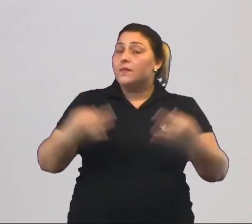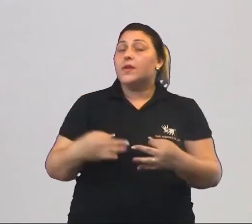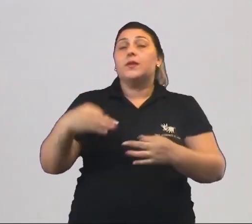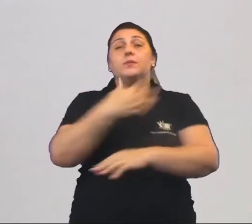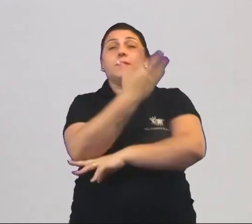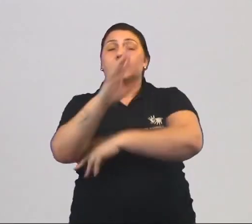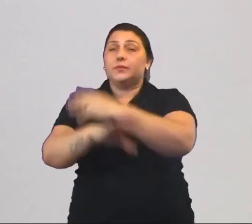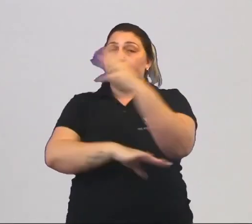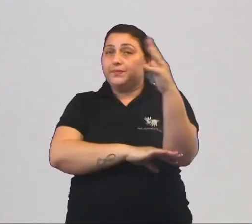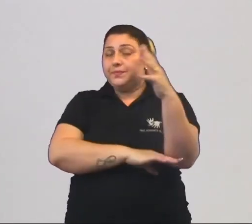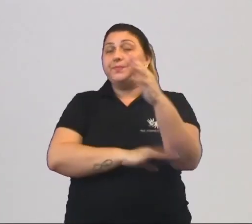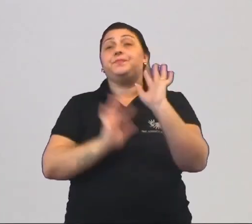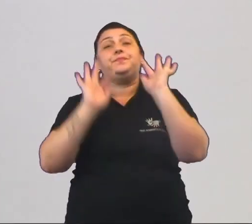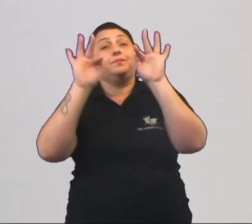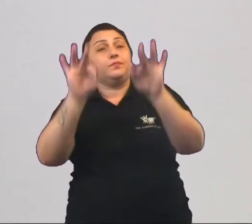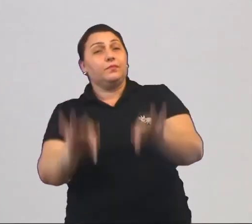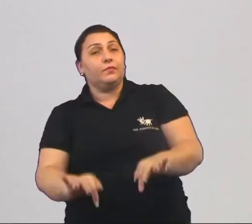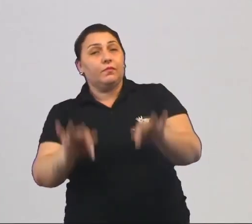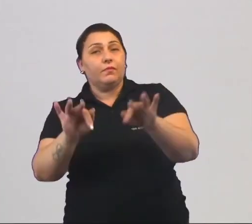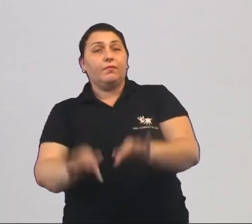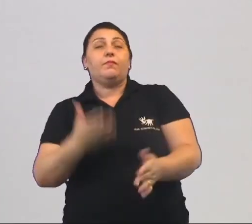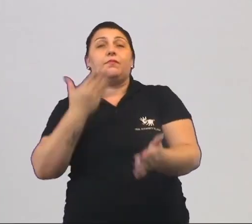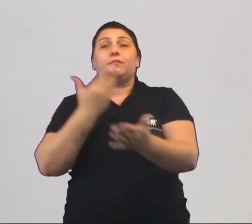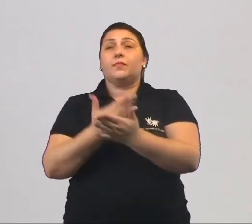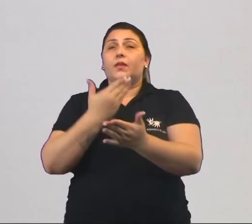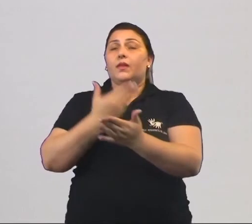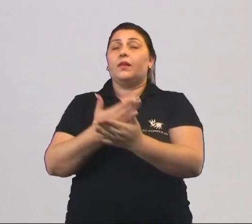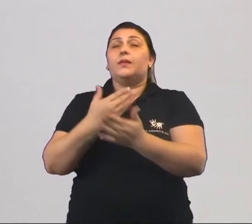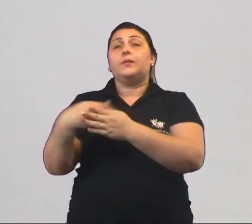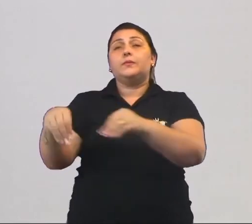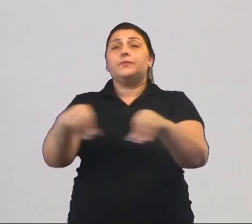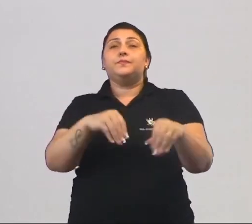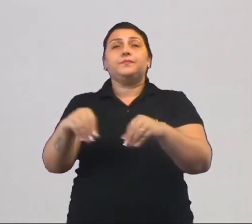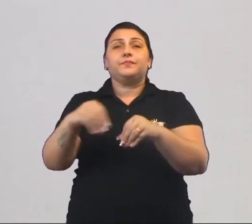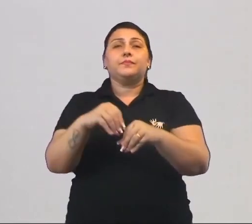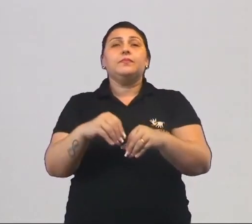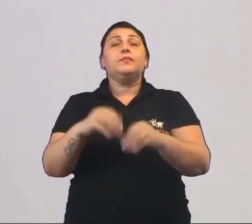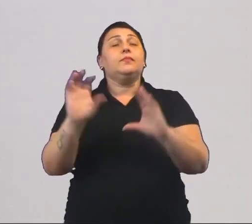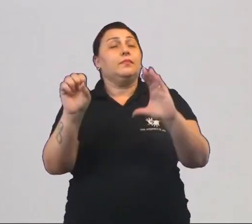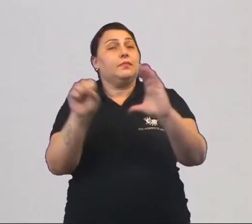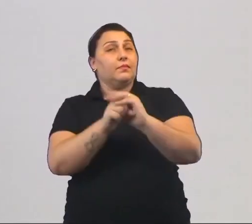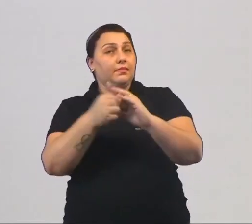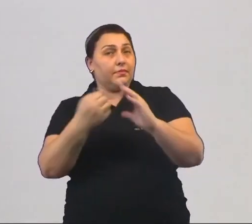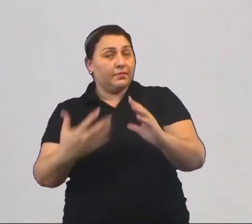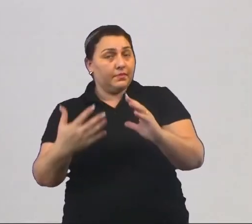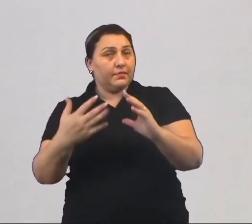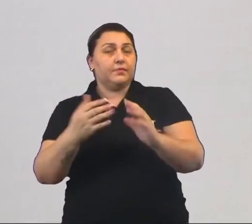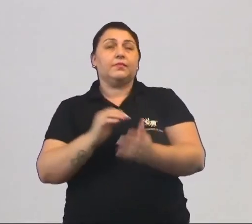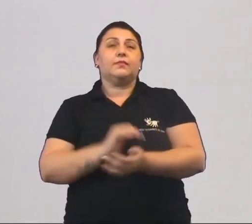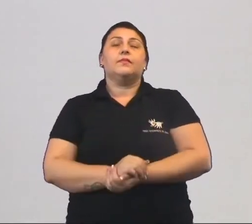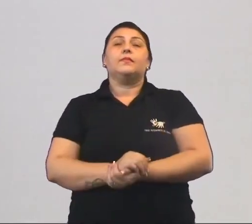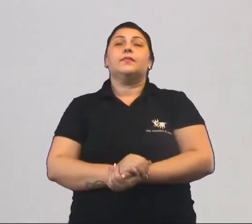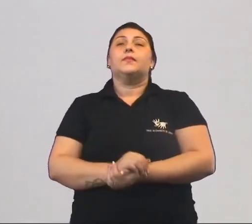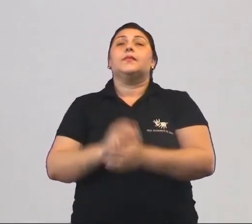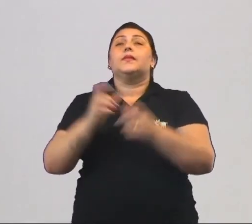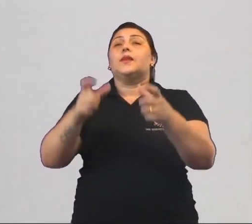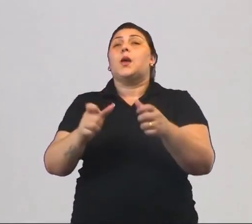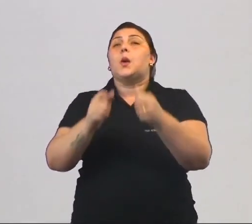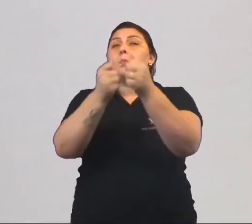as plantações. E por fim, nós estudamos sobre um solo que é muito característico, né, de